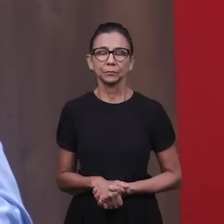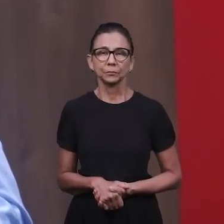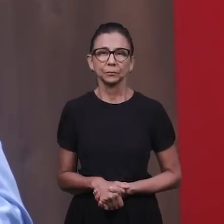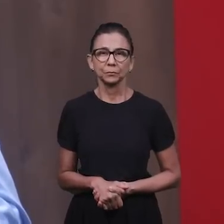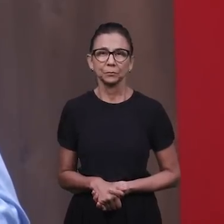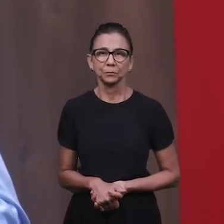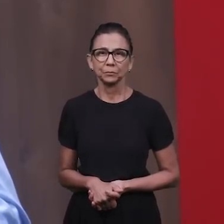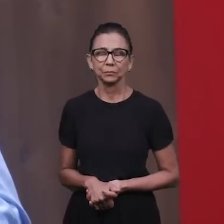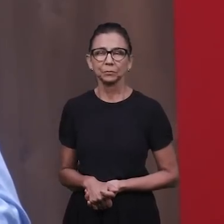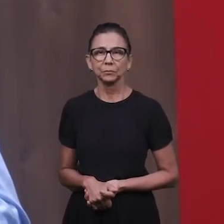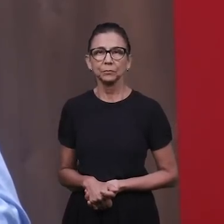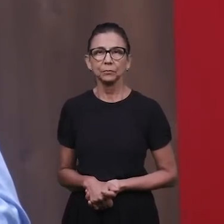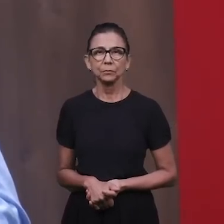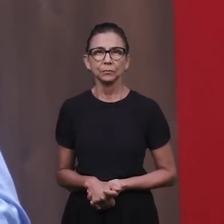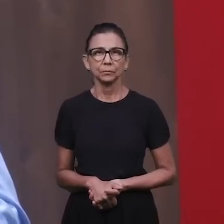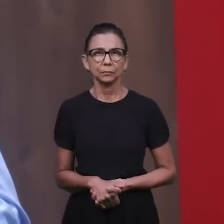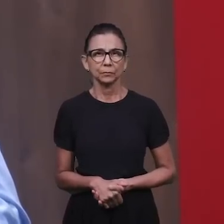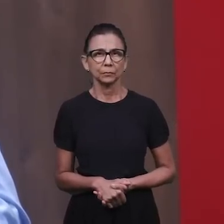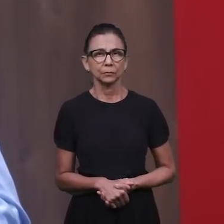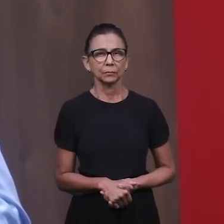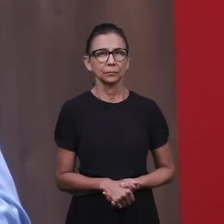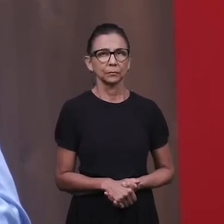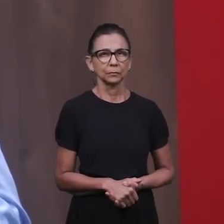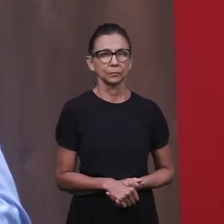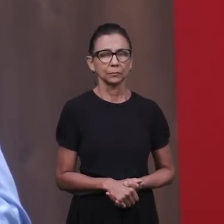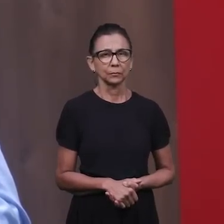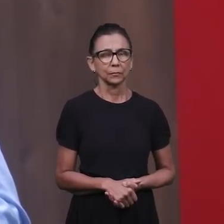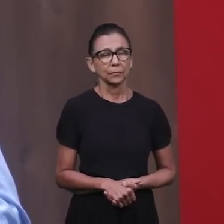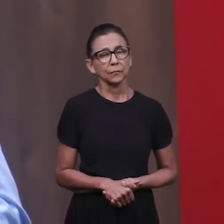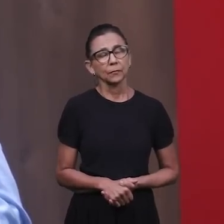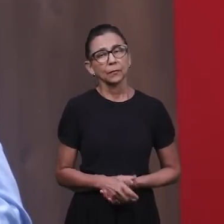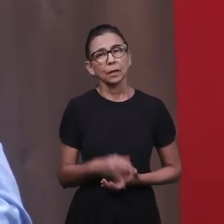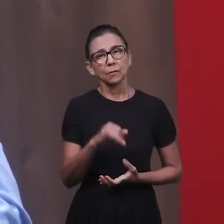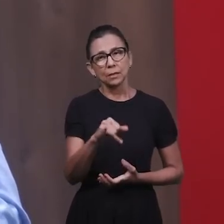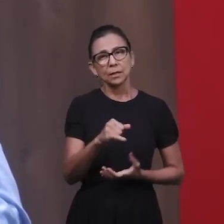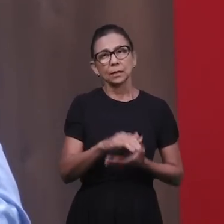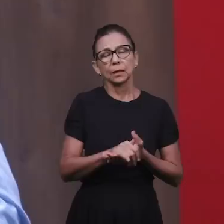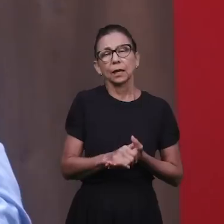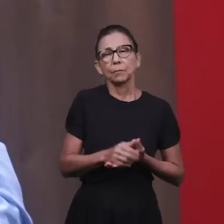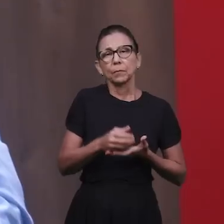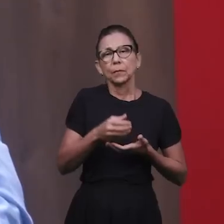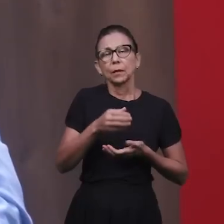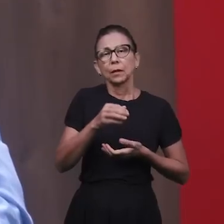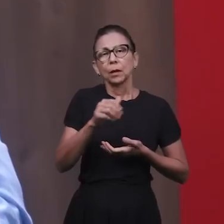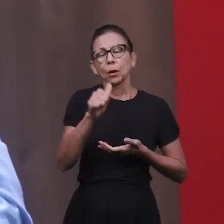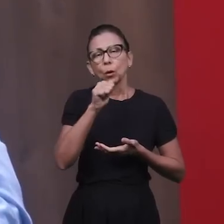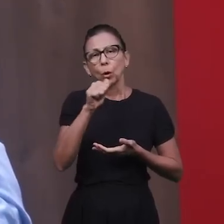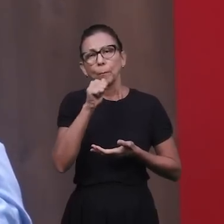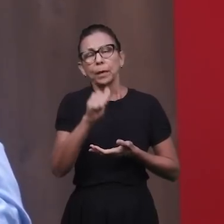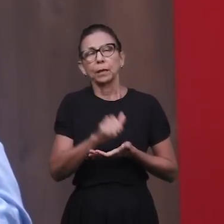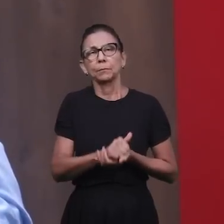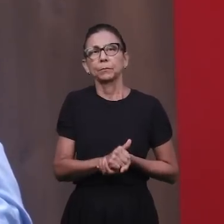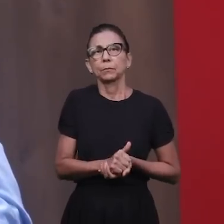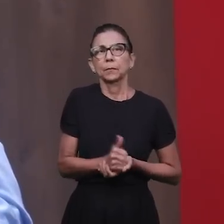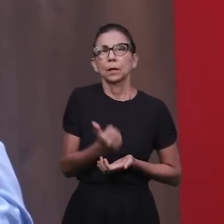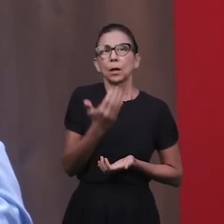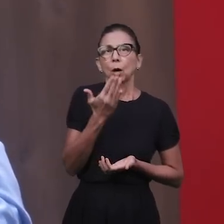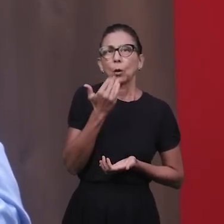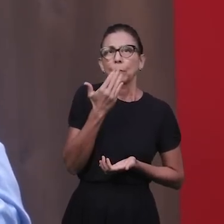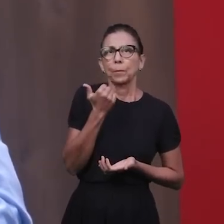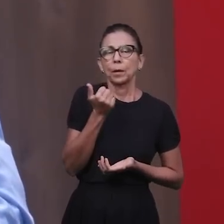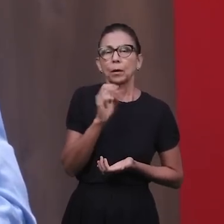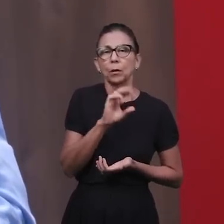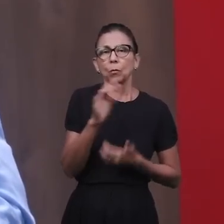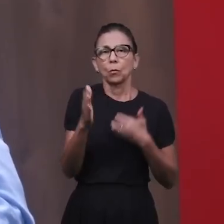Né? Quer comais, quer bebais, ou façais qualquer outra coisa,